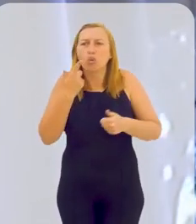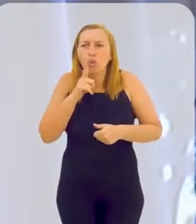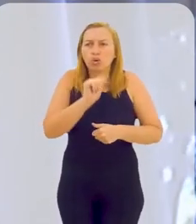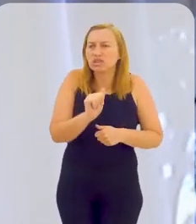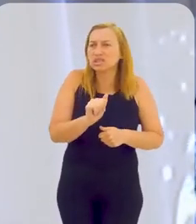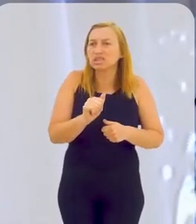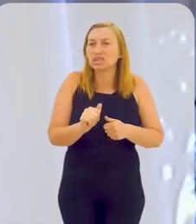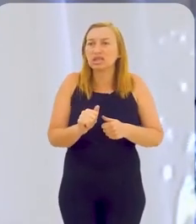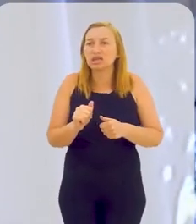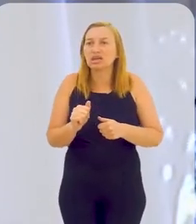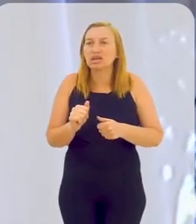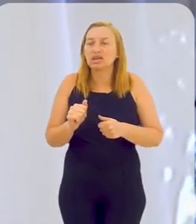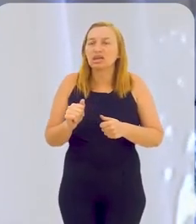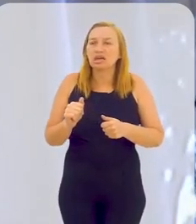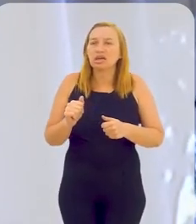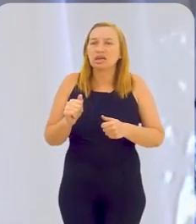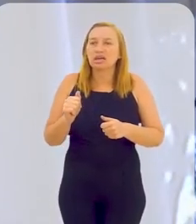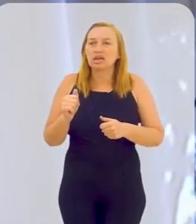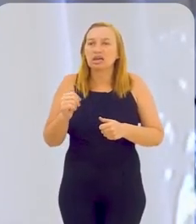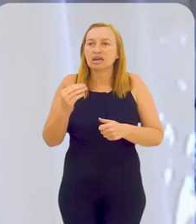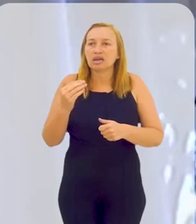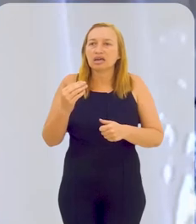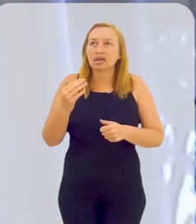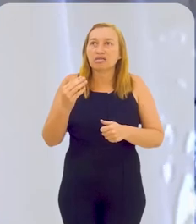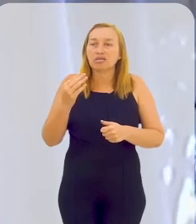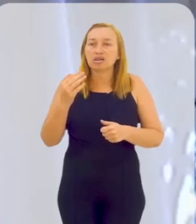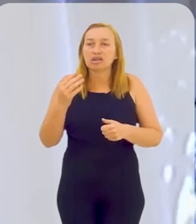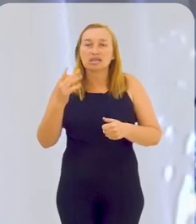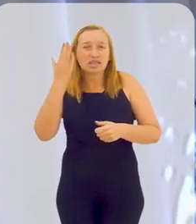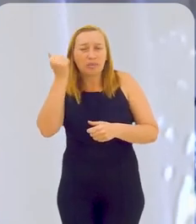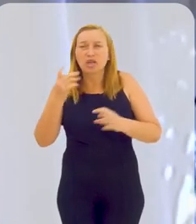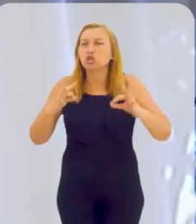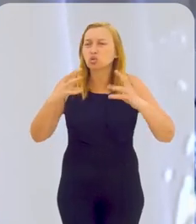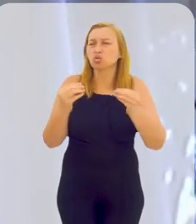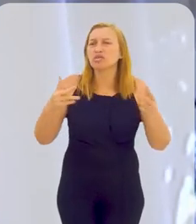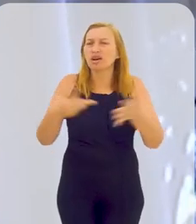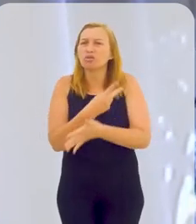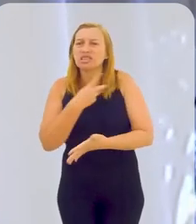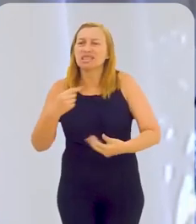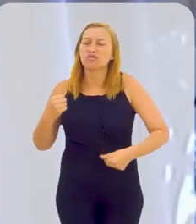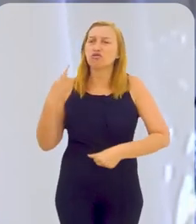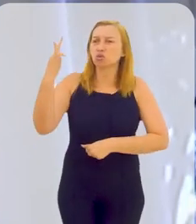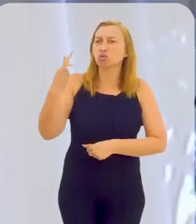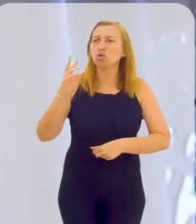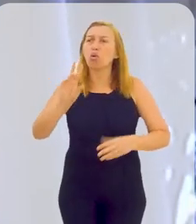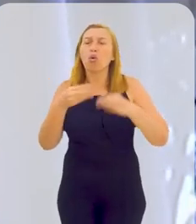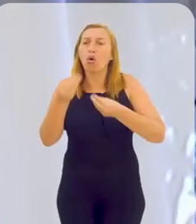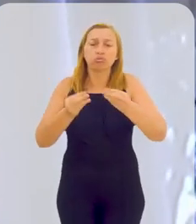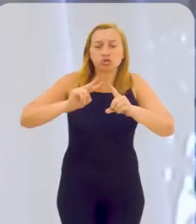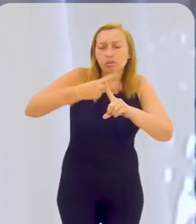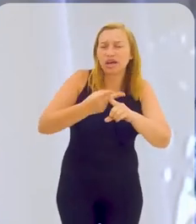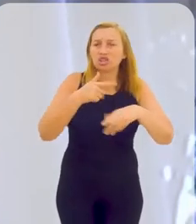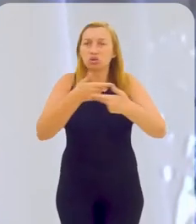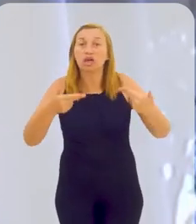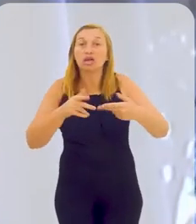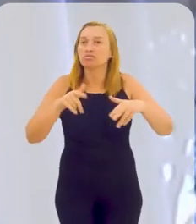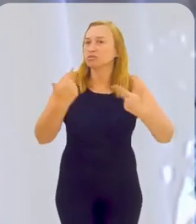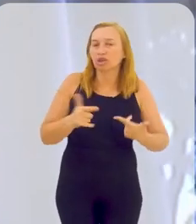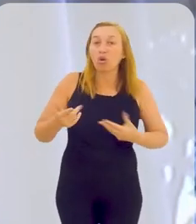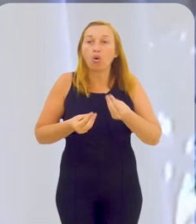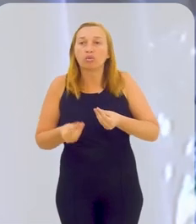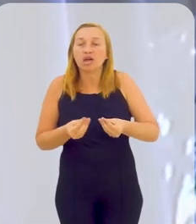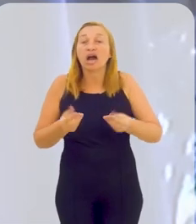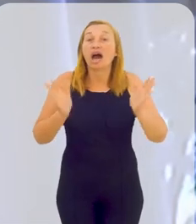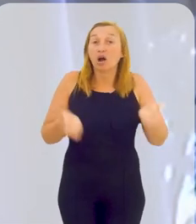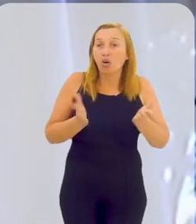alguém conseguir fazer previsão, o melhor que queira, de tudo que vai acontecer e como as coisas vão se desdobrar. Não dá. Então, agora,